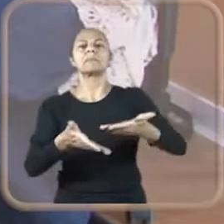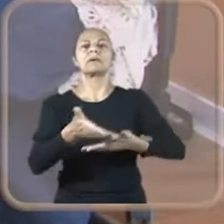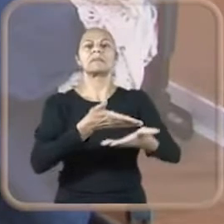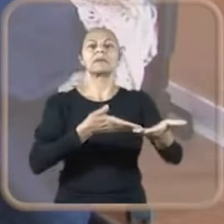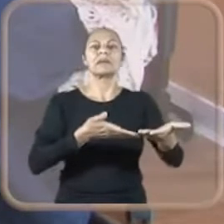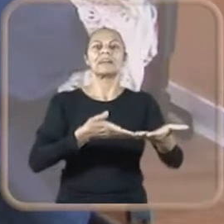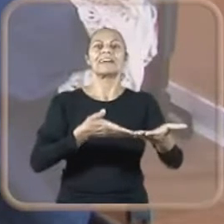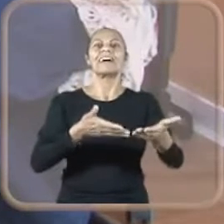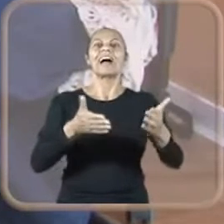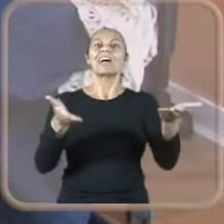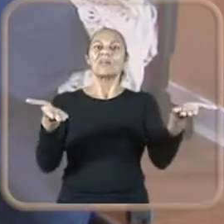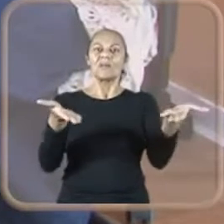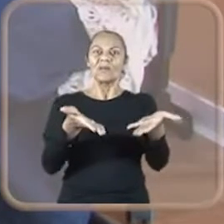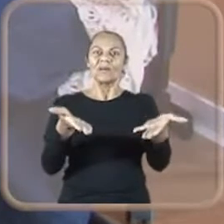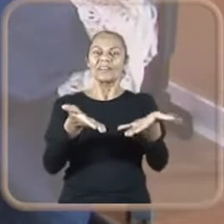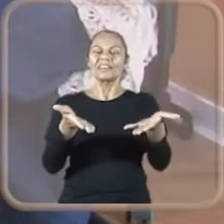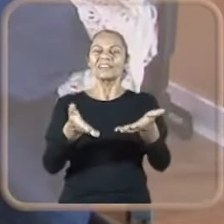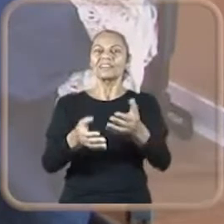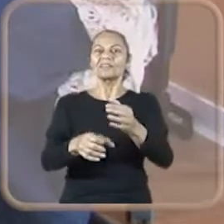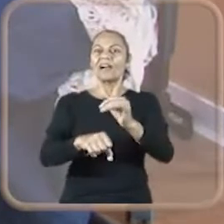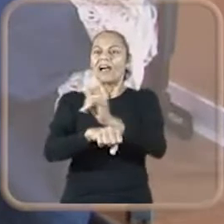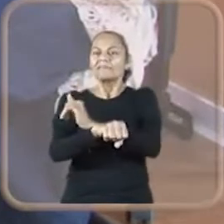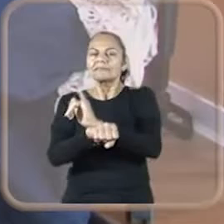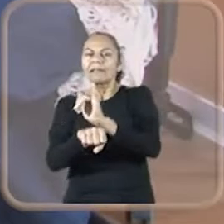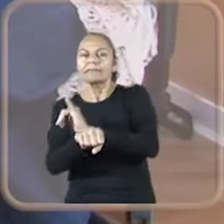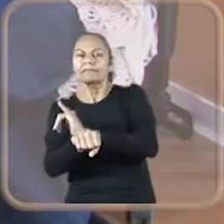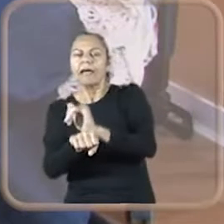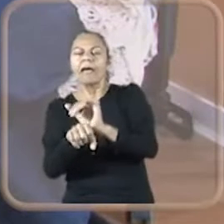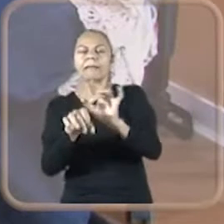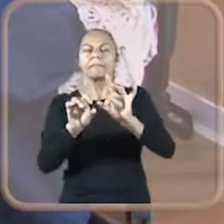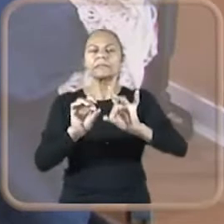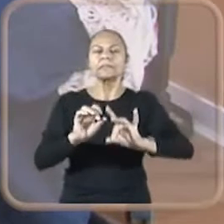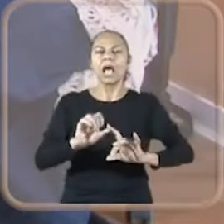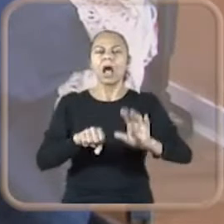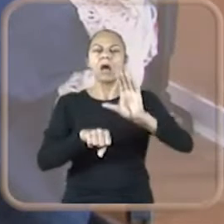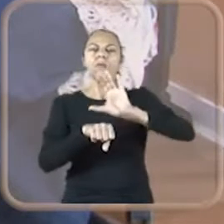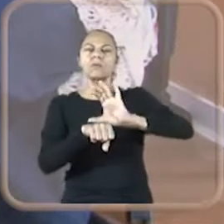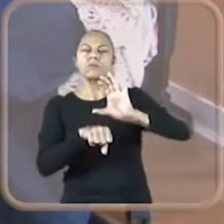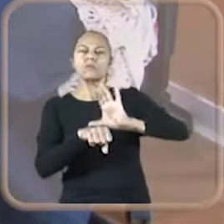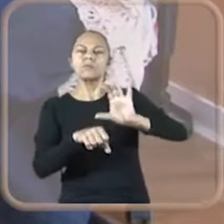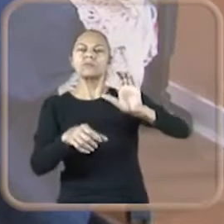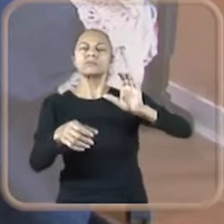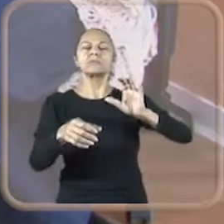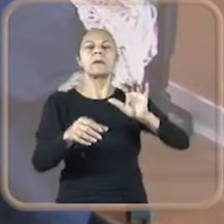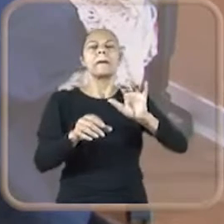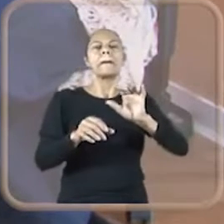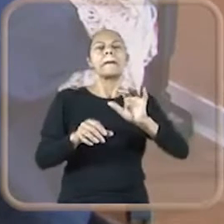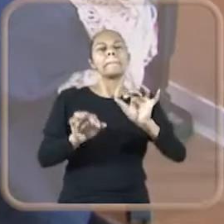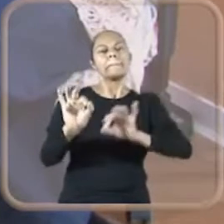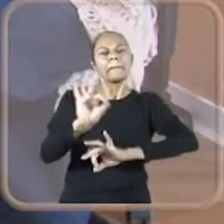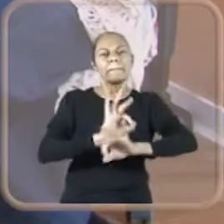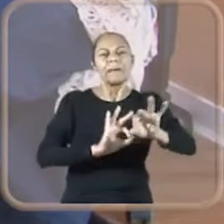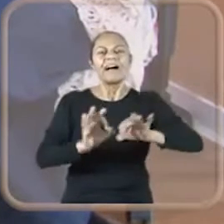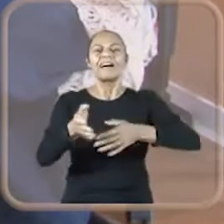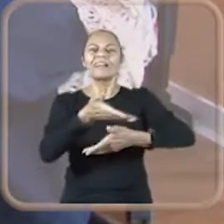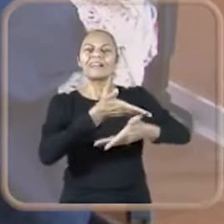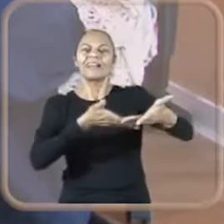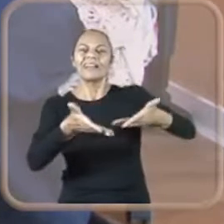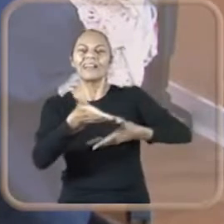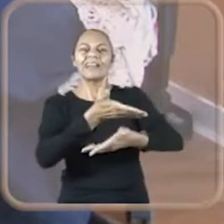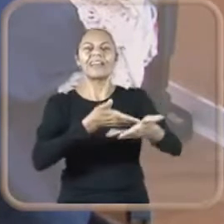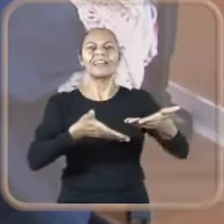gente quer fomentar mesmo, para que ele possa ter a confiança dos alunos,